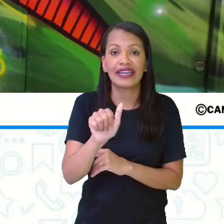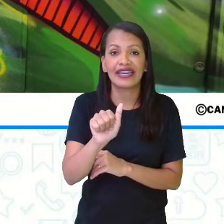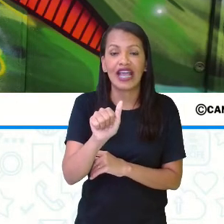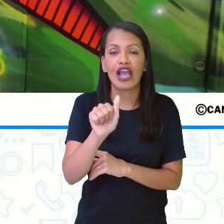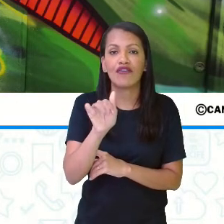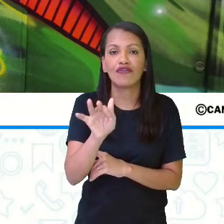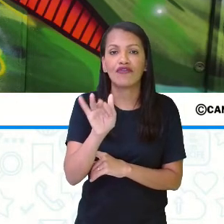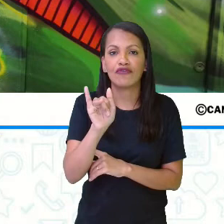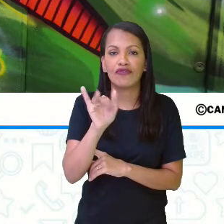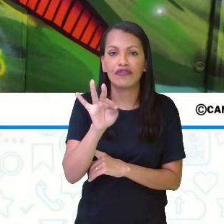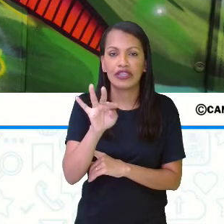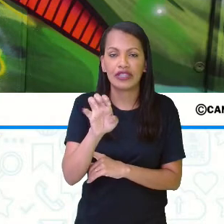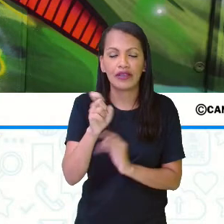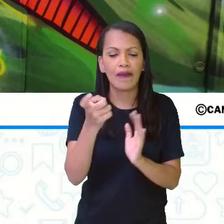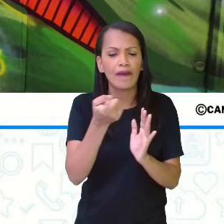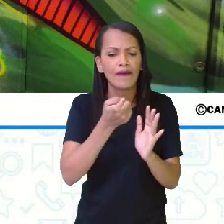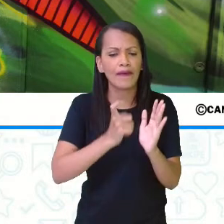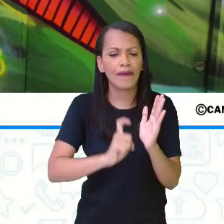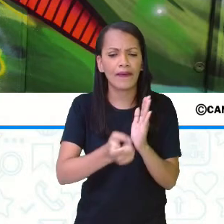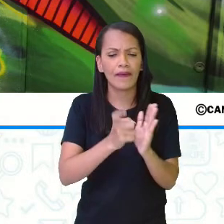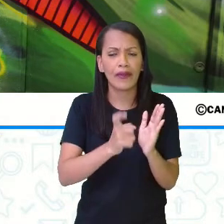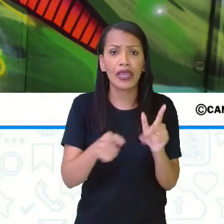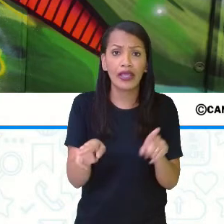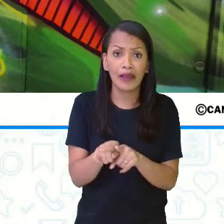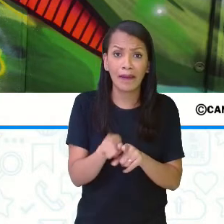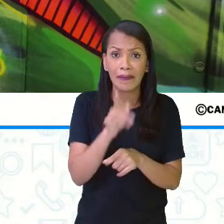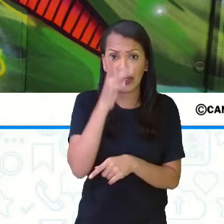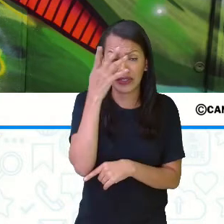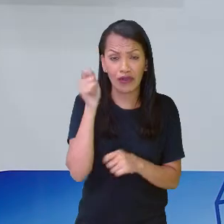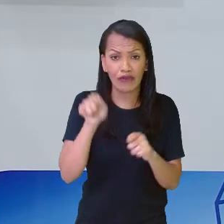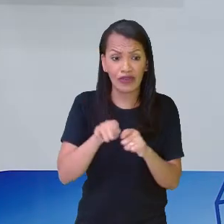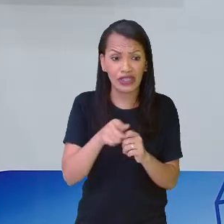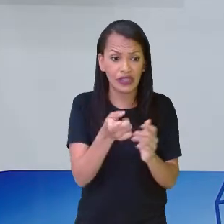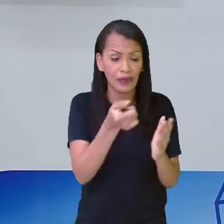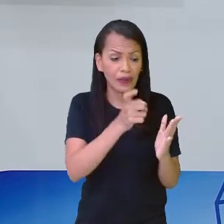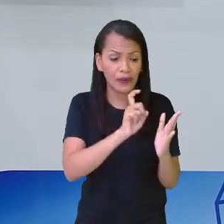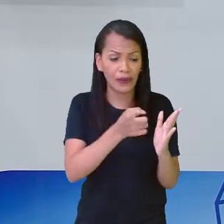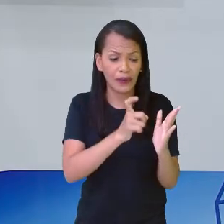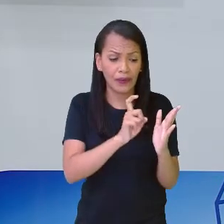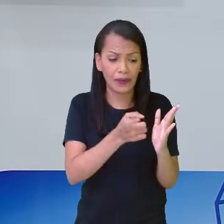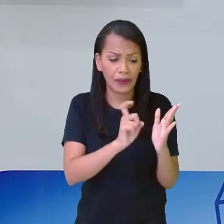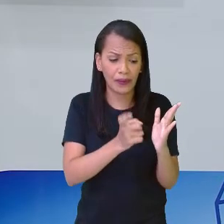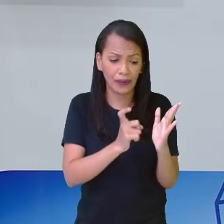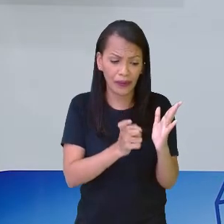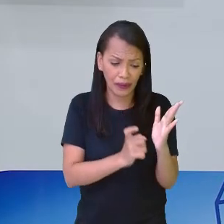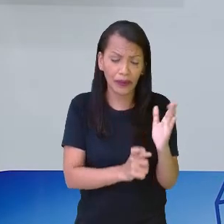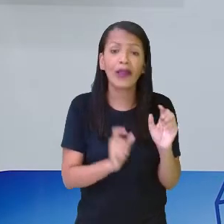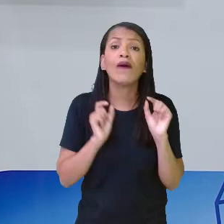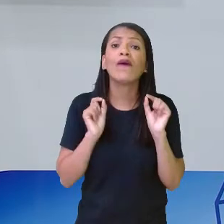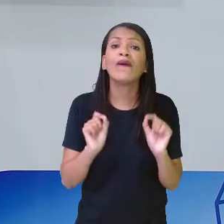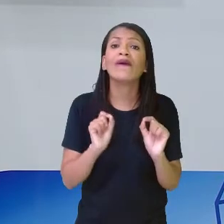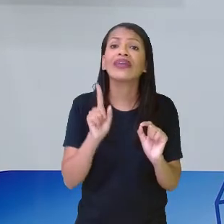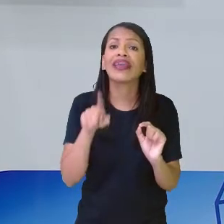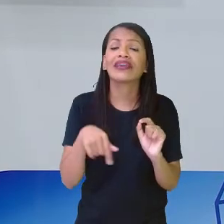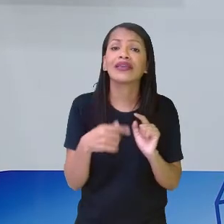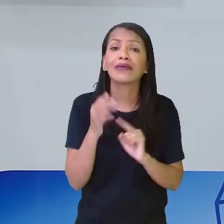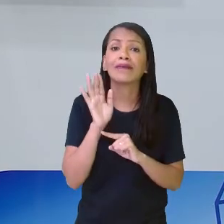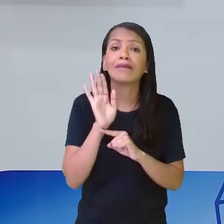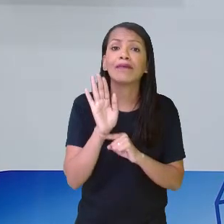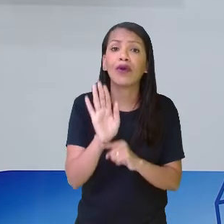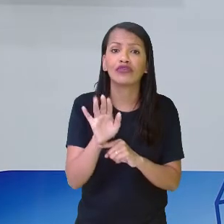de presenciar, de ver lá o cara fazendo aquela arte, o desenho, o grafite? E o que é que esse grafite